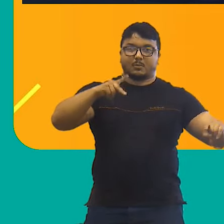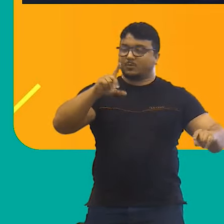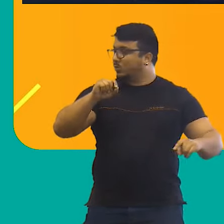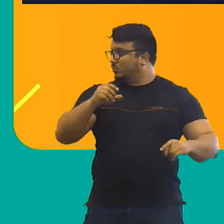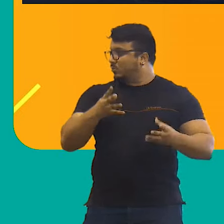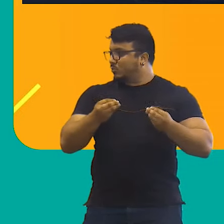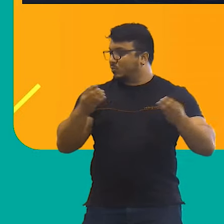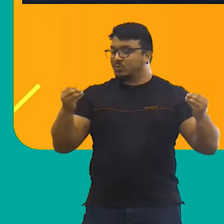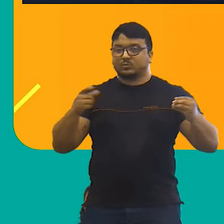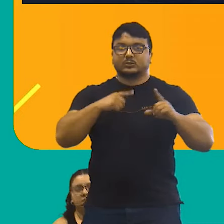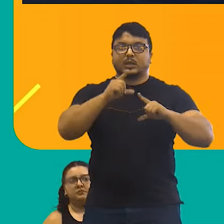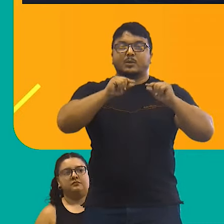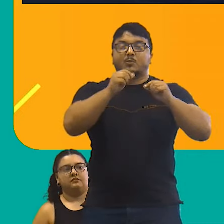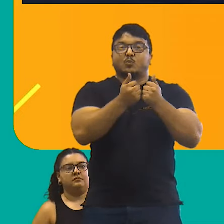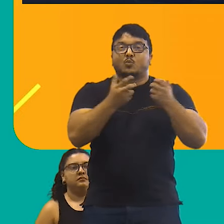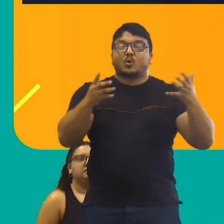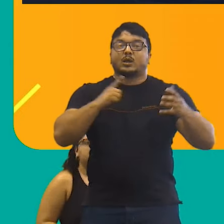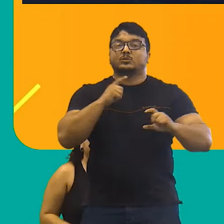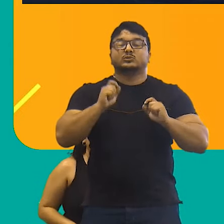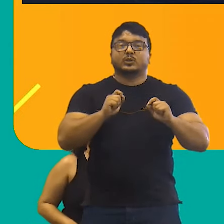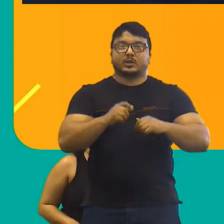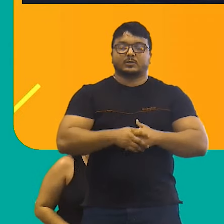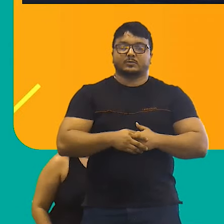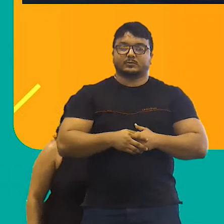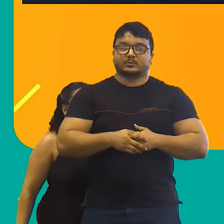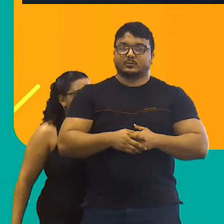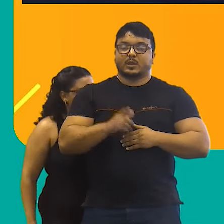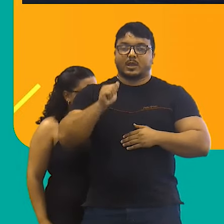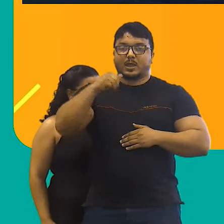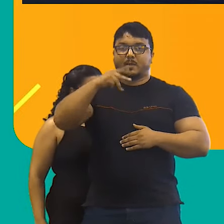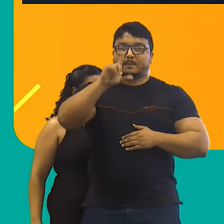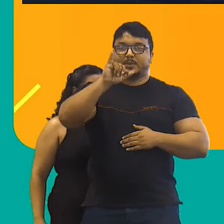E o quão amplo é, eu chamo de quê?